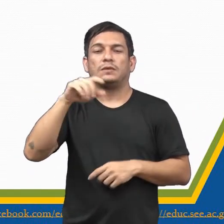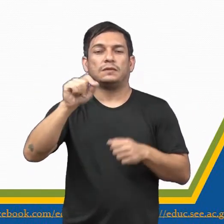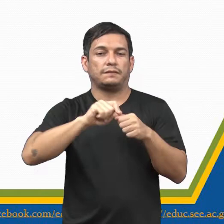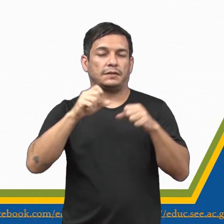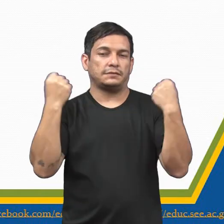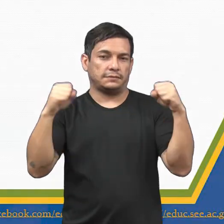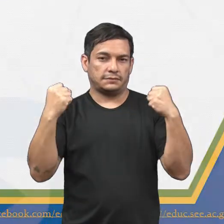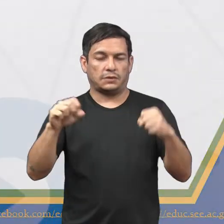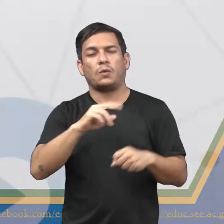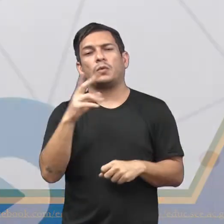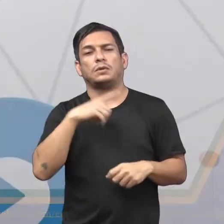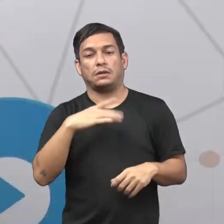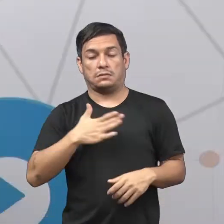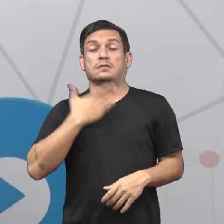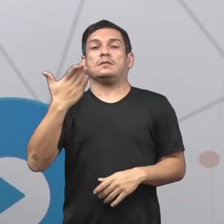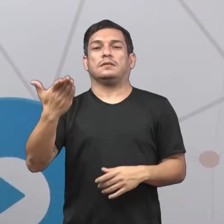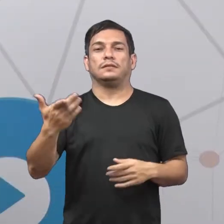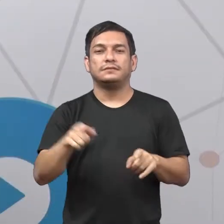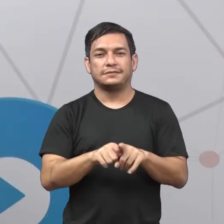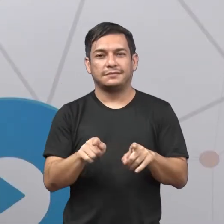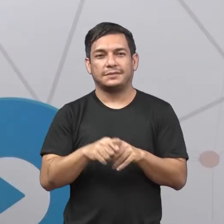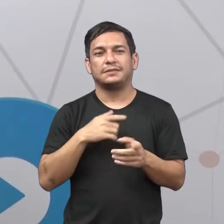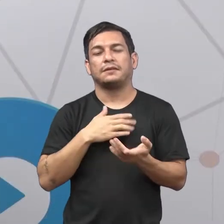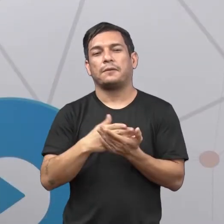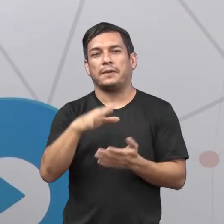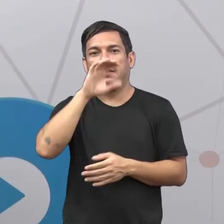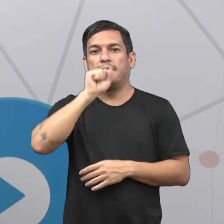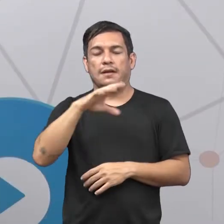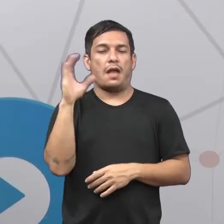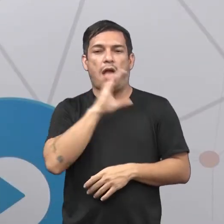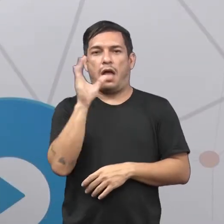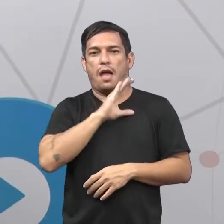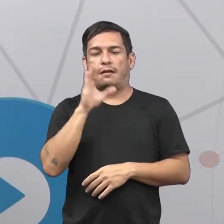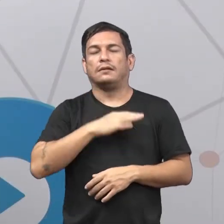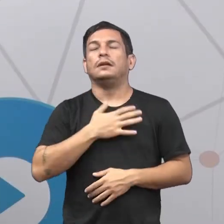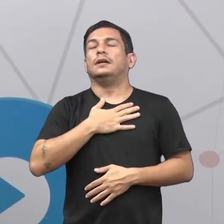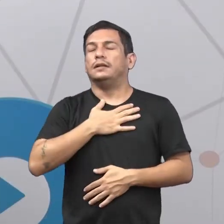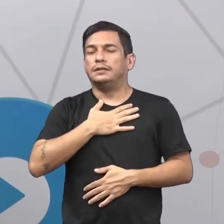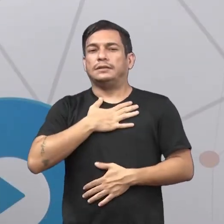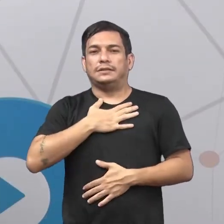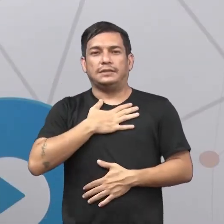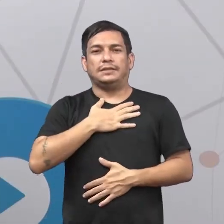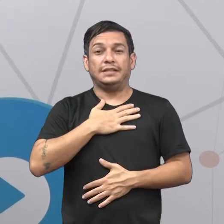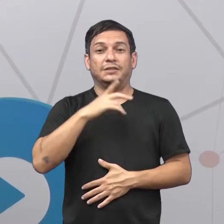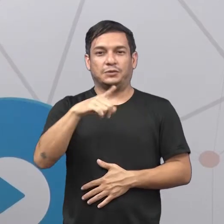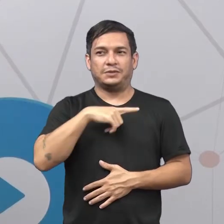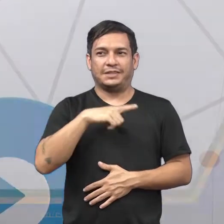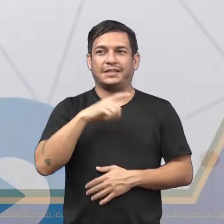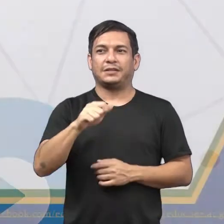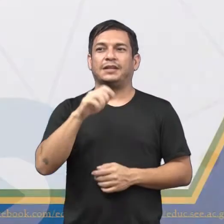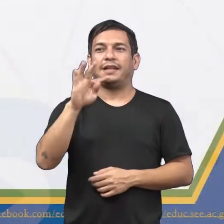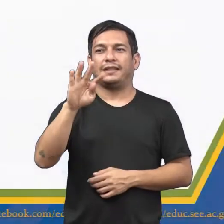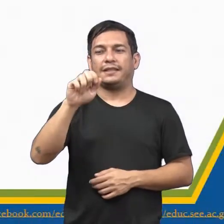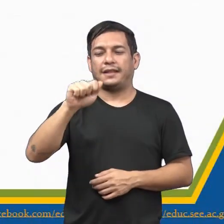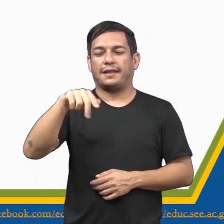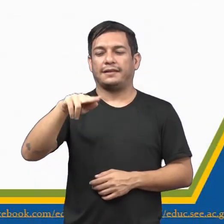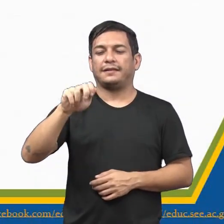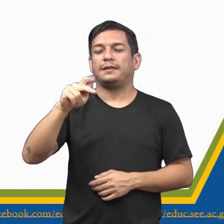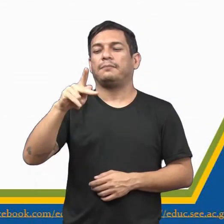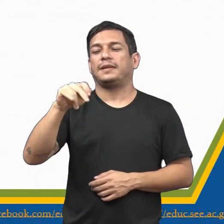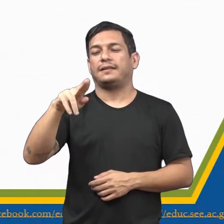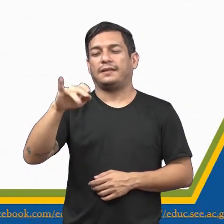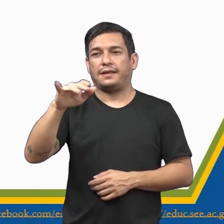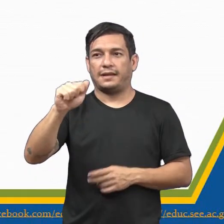exercício ou quando você tem um susto, que você começa a respirar muito rápido, você está tendo uma taquipneia.